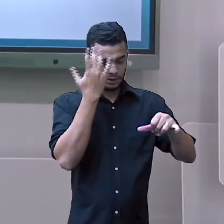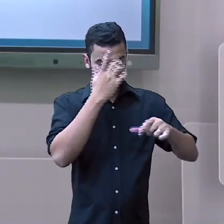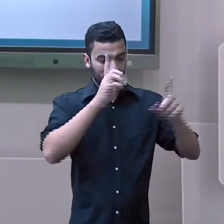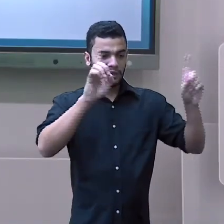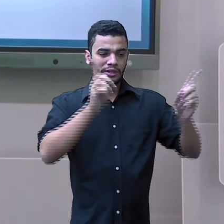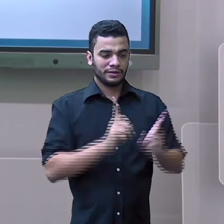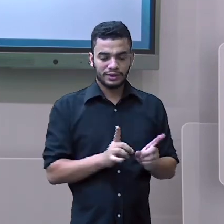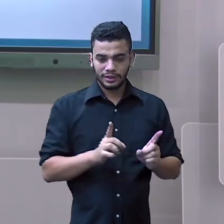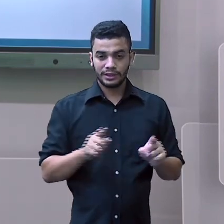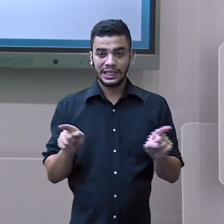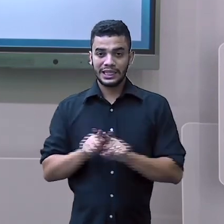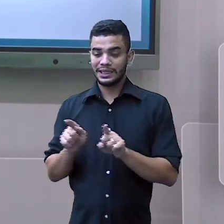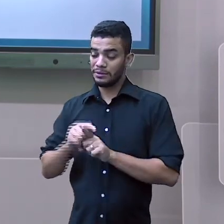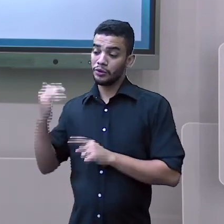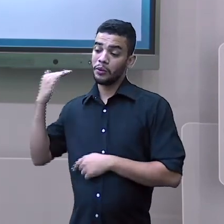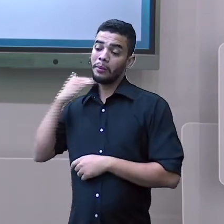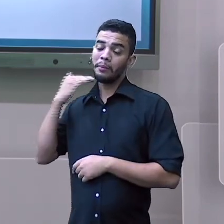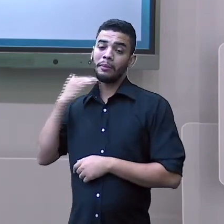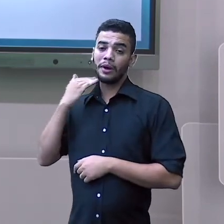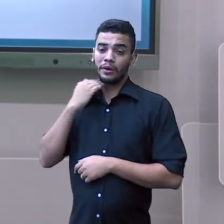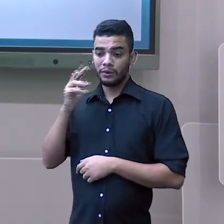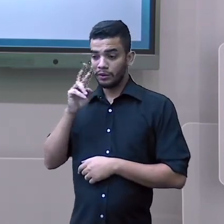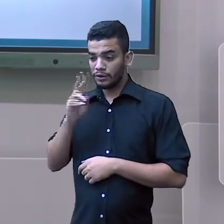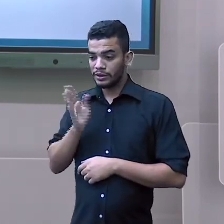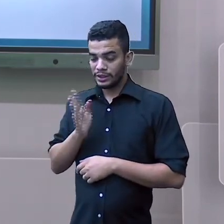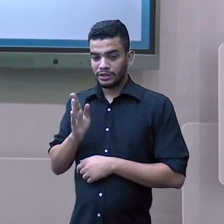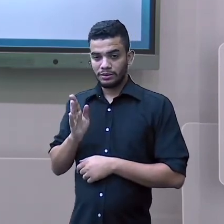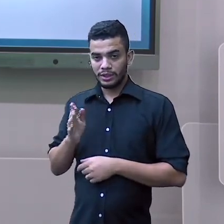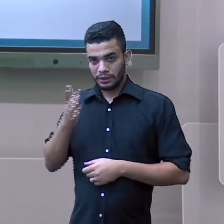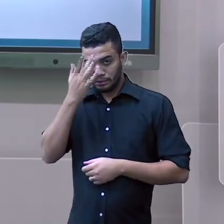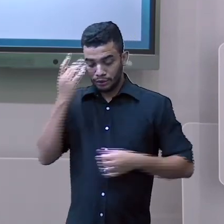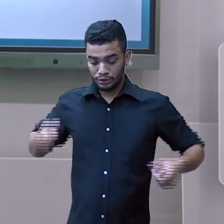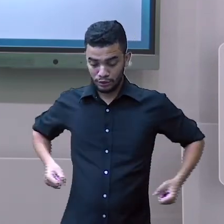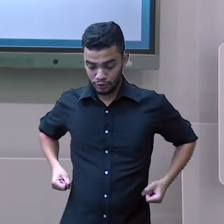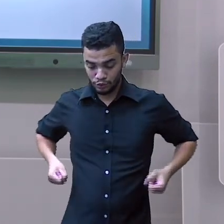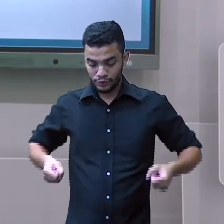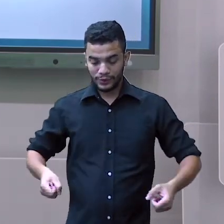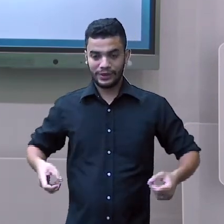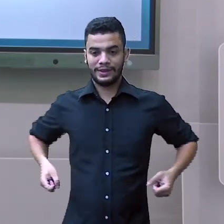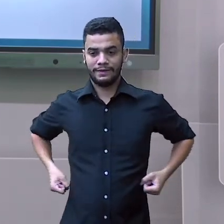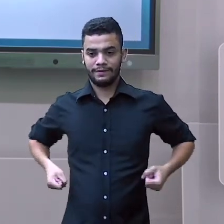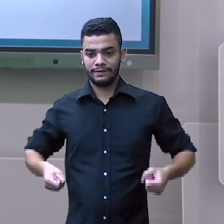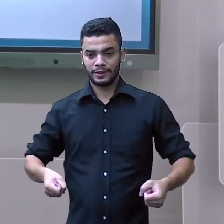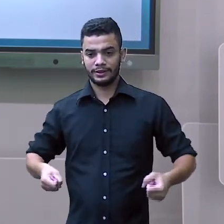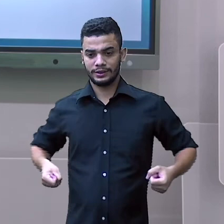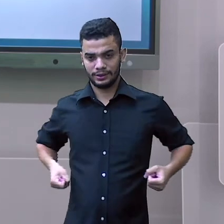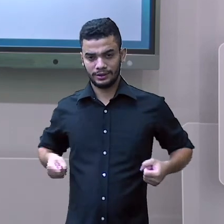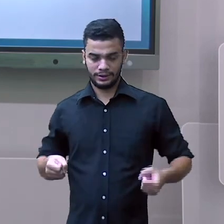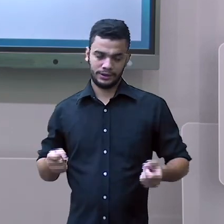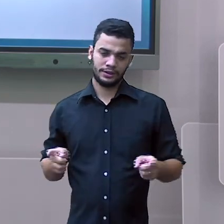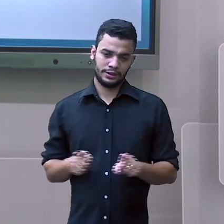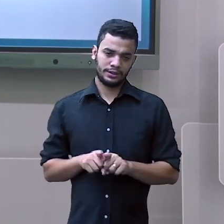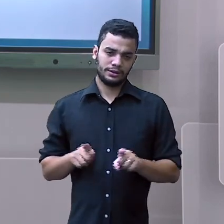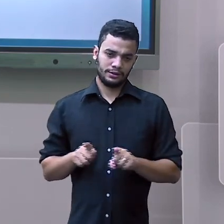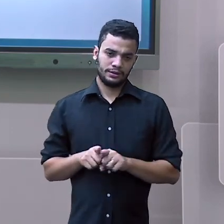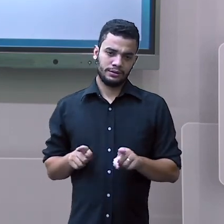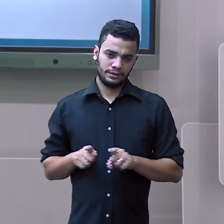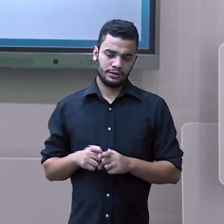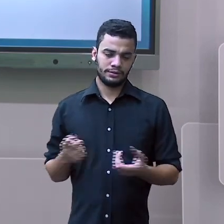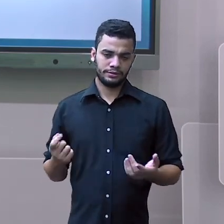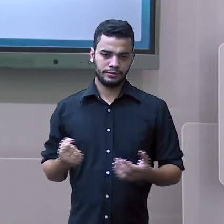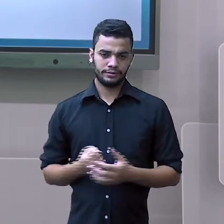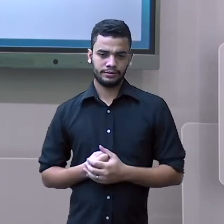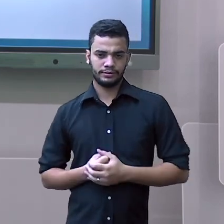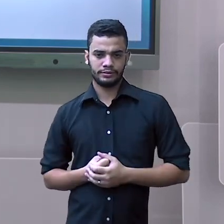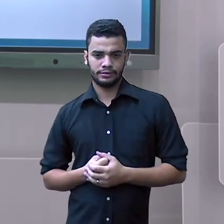caso, ele utiliza sim um recurso por causa da deficiência, que é a cadeira de roda.